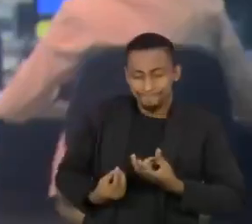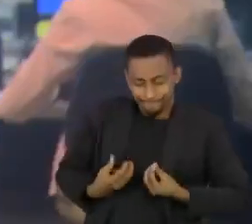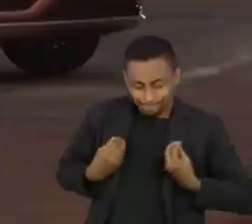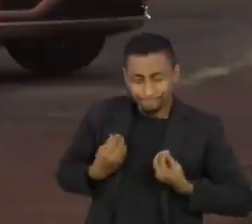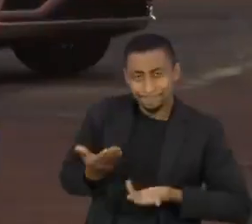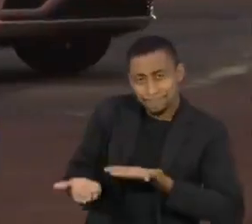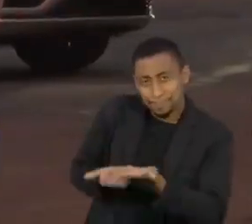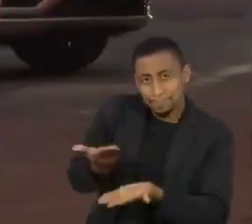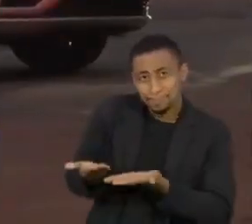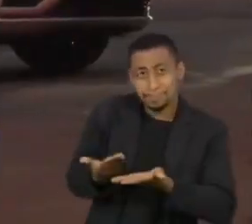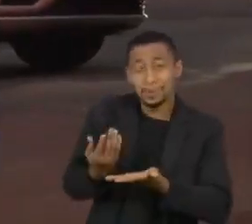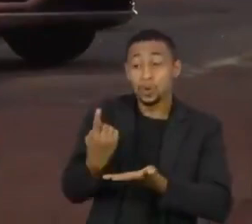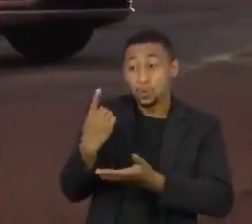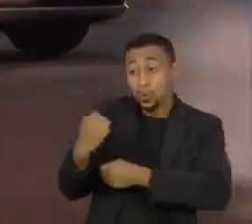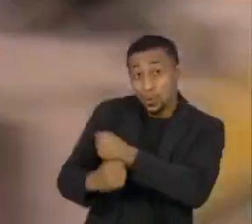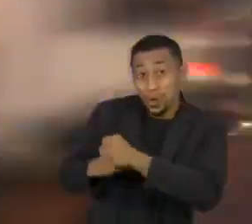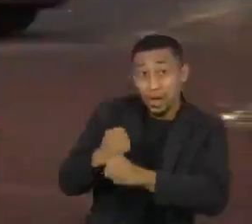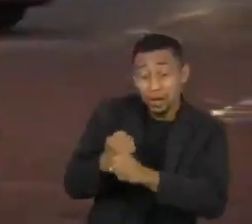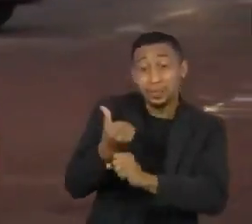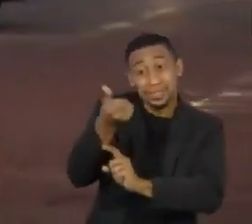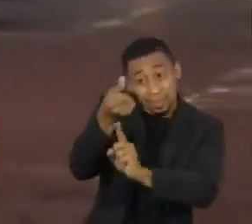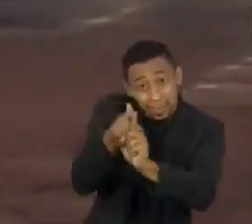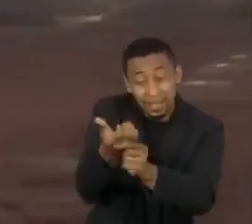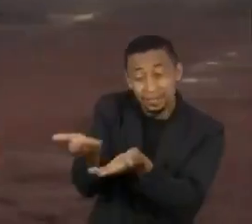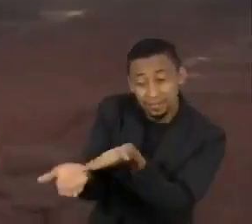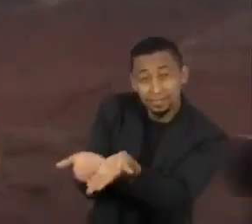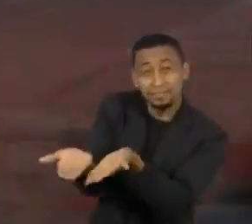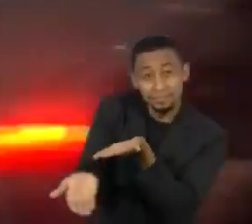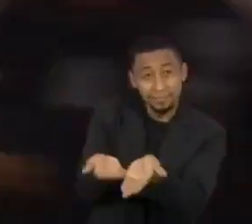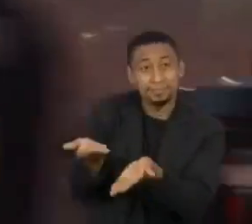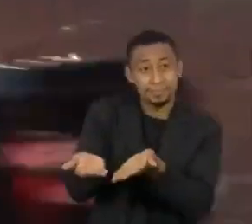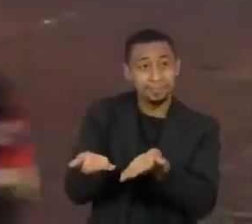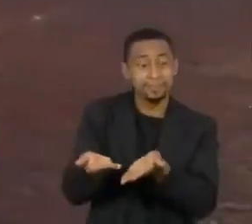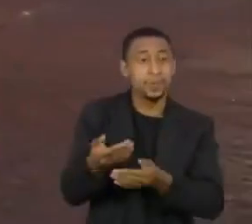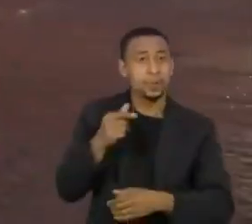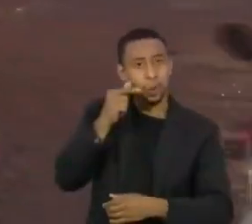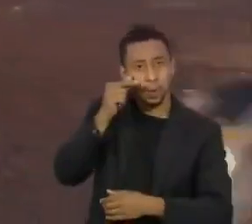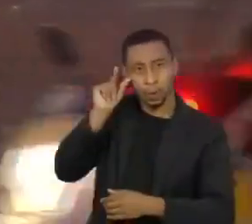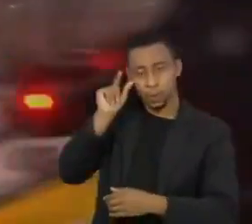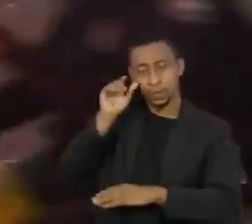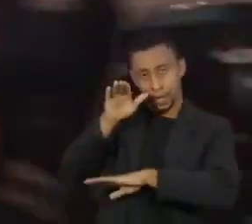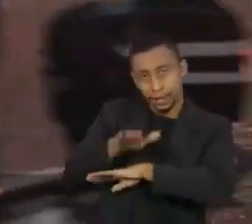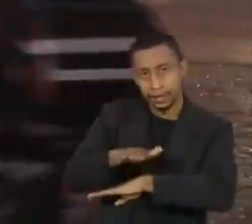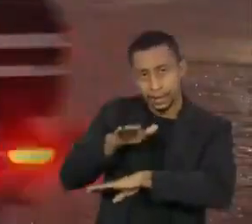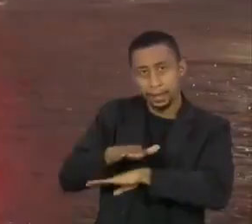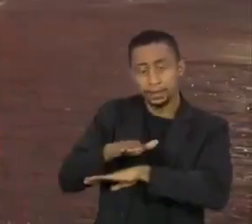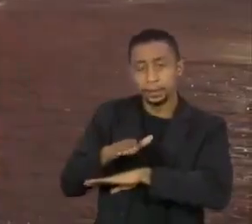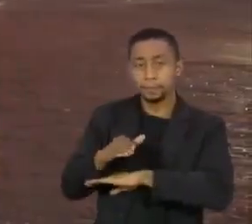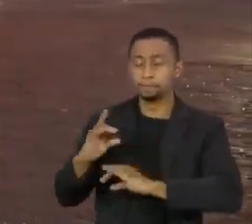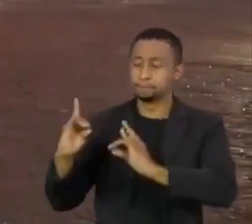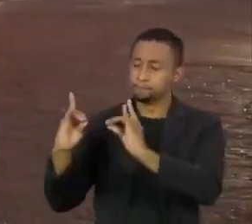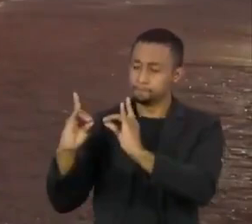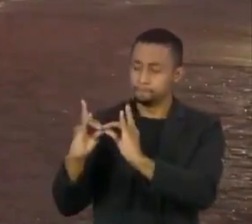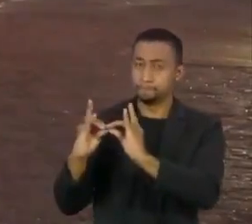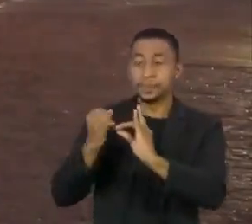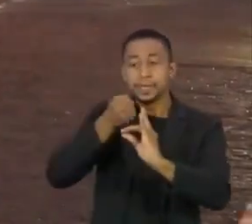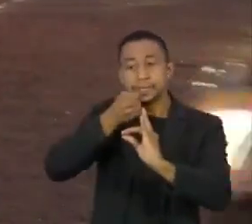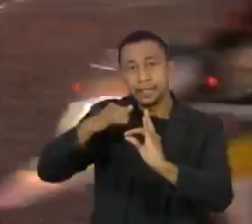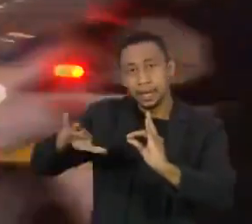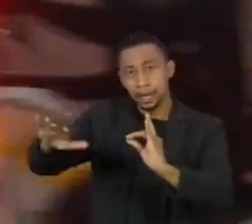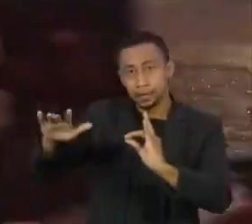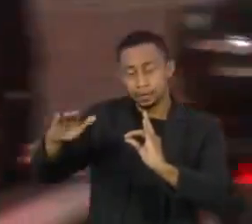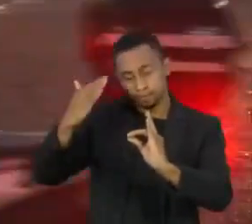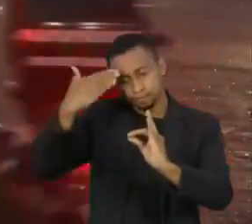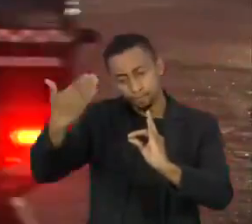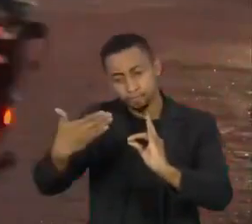ano e meio. O corpo de Bruno Covas foi sepultado no fim da tarde de ontem em Santos, no litoral de São Paulo, em uma